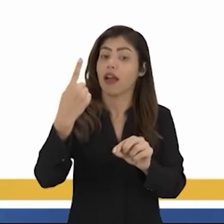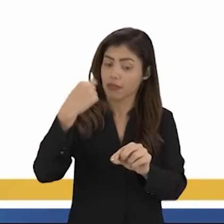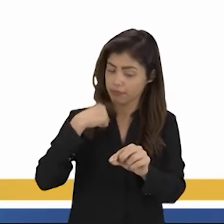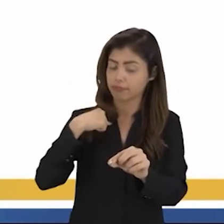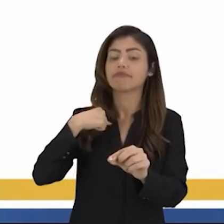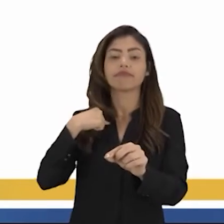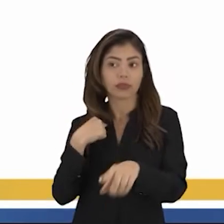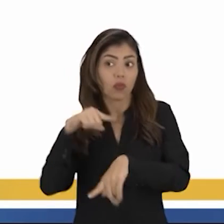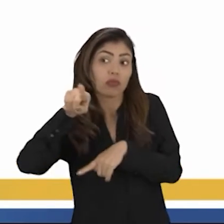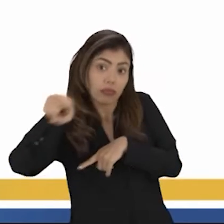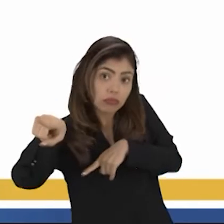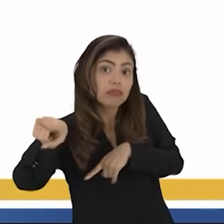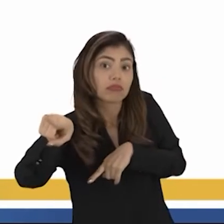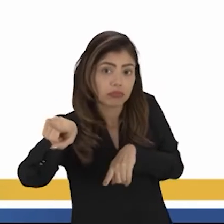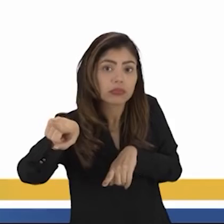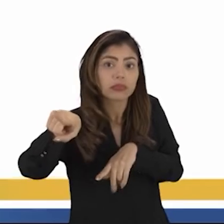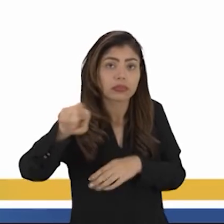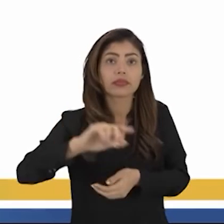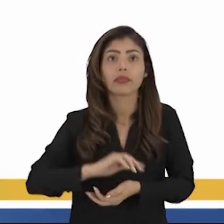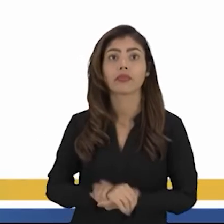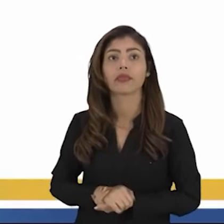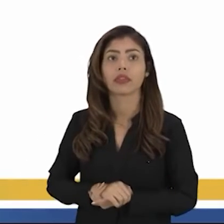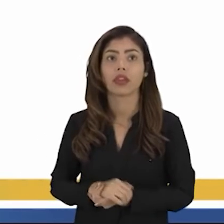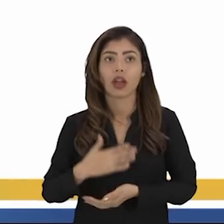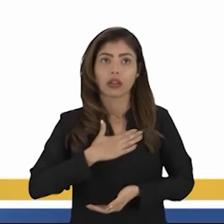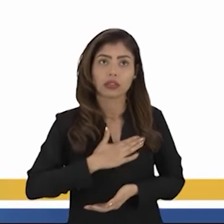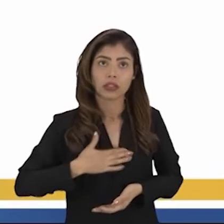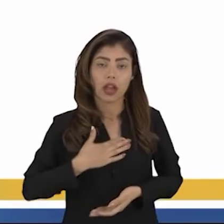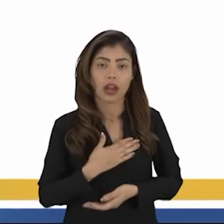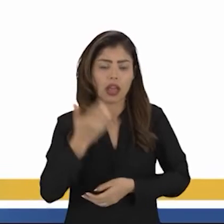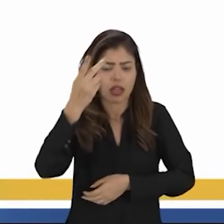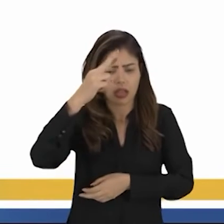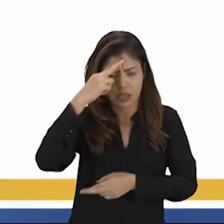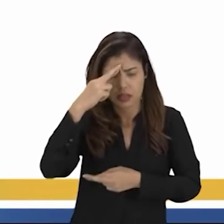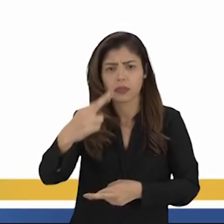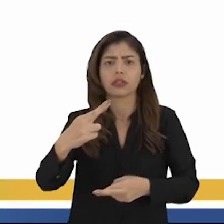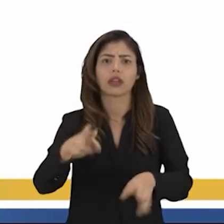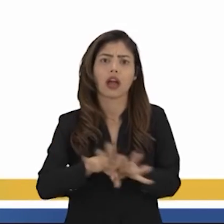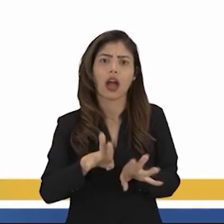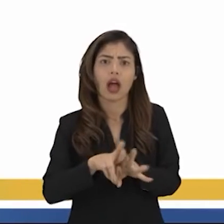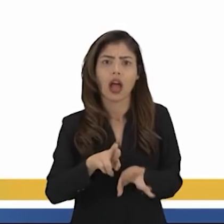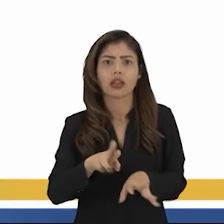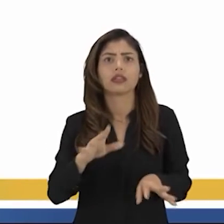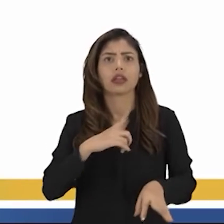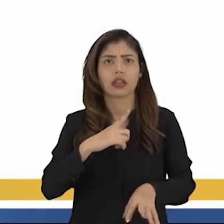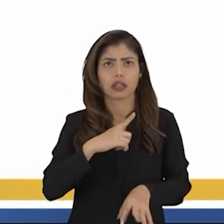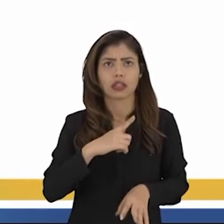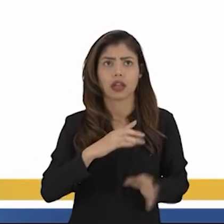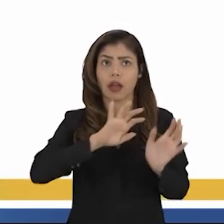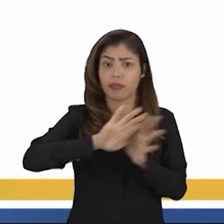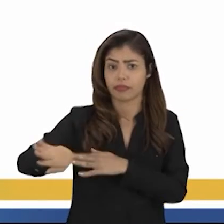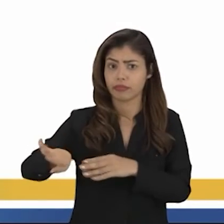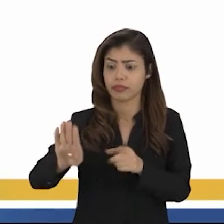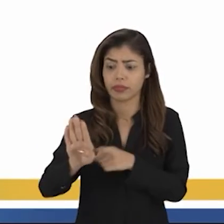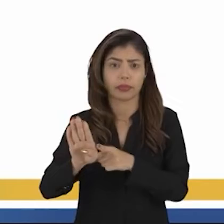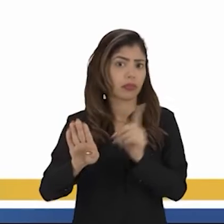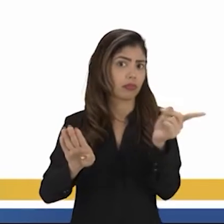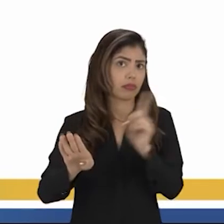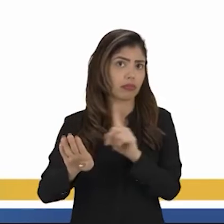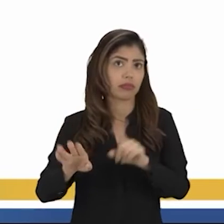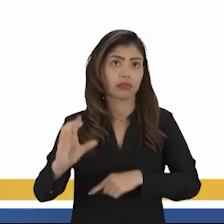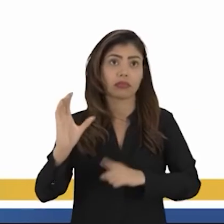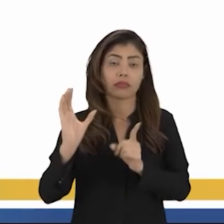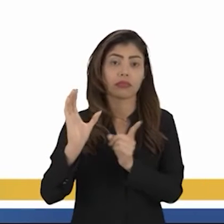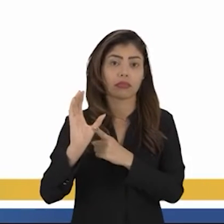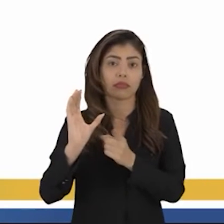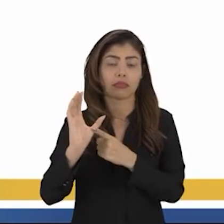Eu ou ele, né? Gostaria que respeitasse. Então, madame aí não é sujeito. Descarta a letra B.